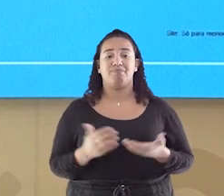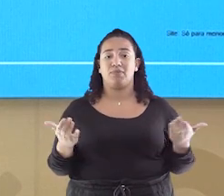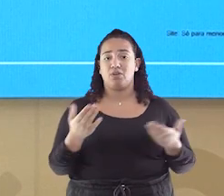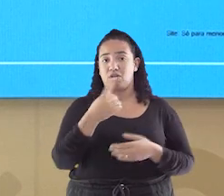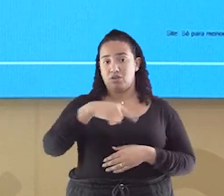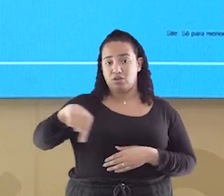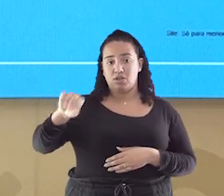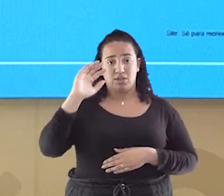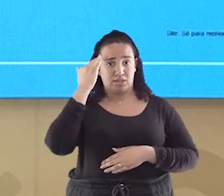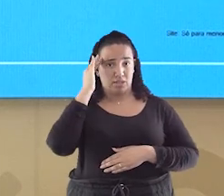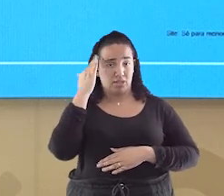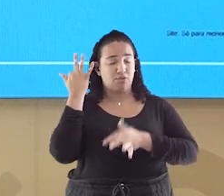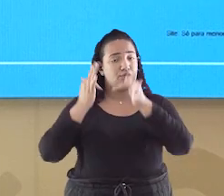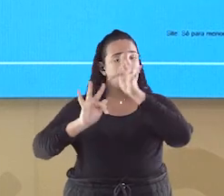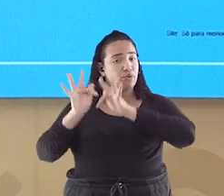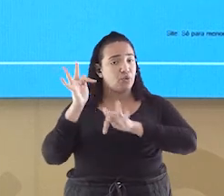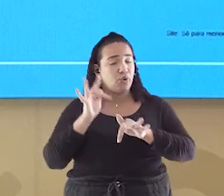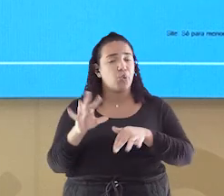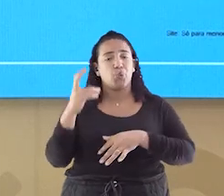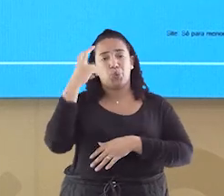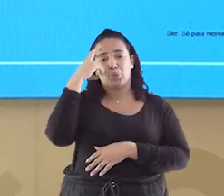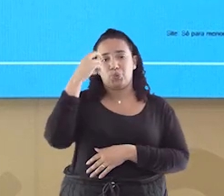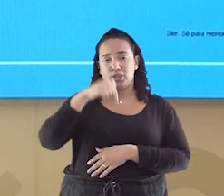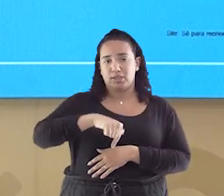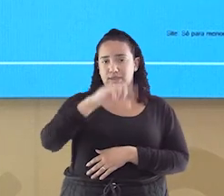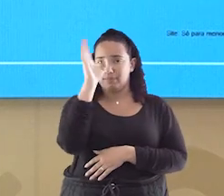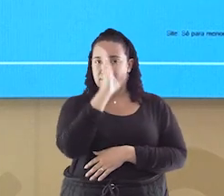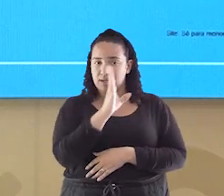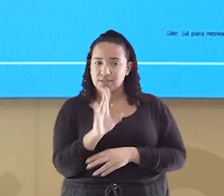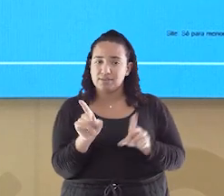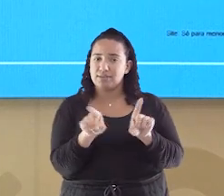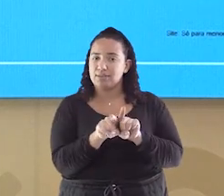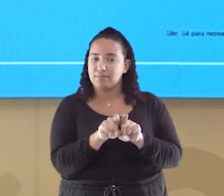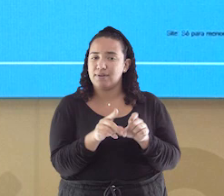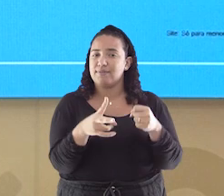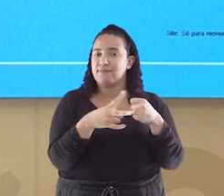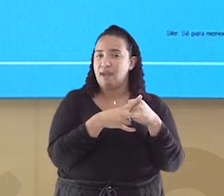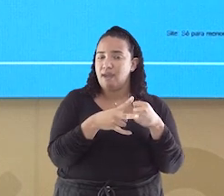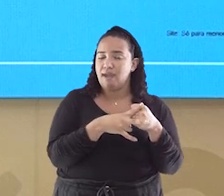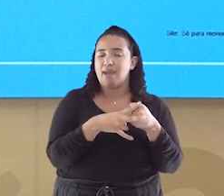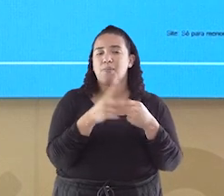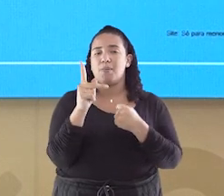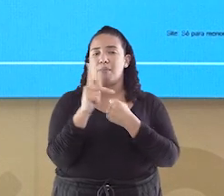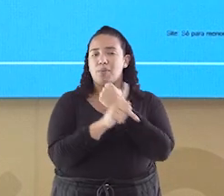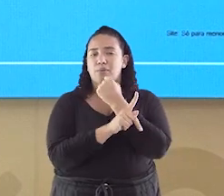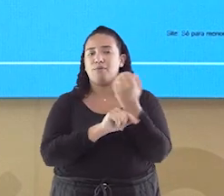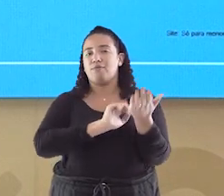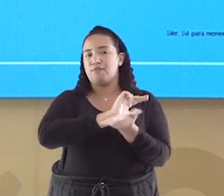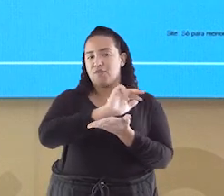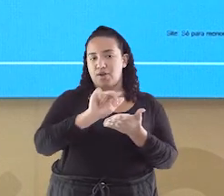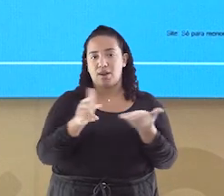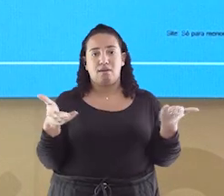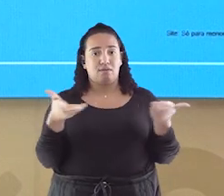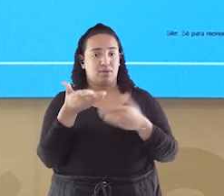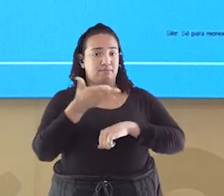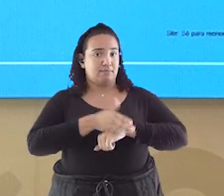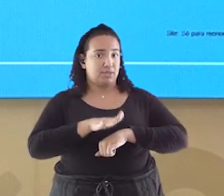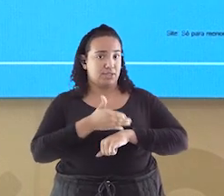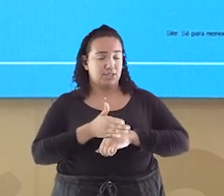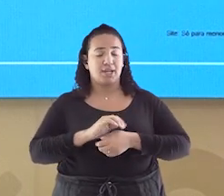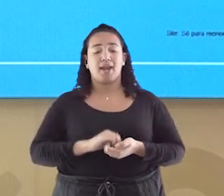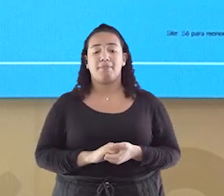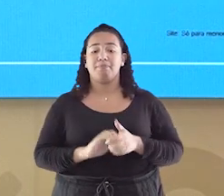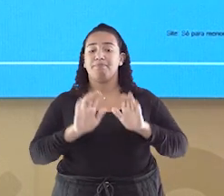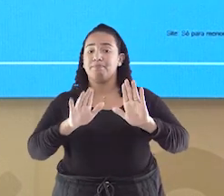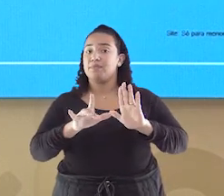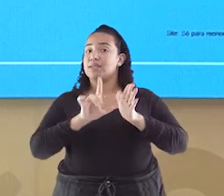influências da cultura brasileira, o que são lendas, o que é transitividade verbal e as preposições, vamos praticar nossos